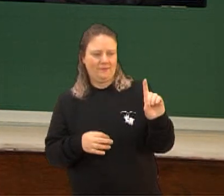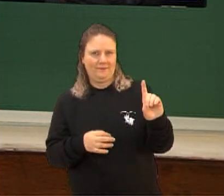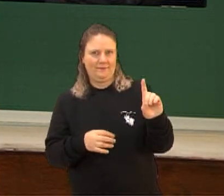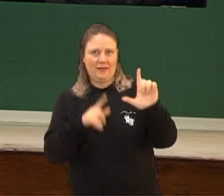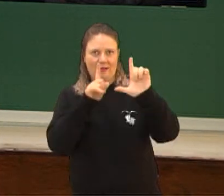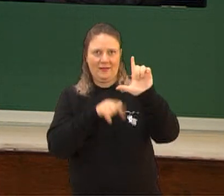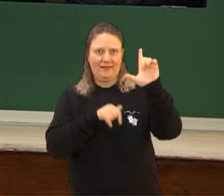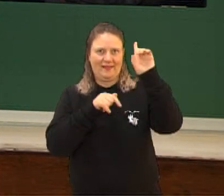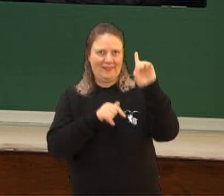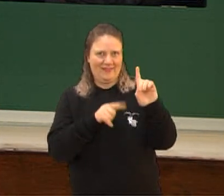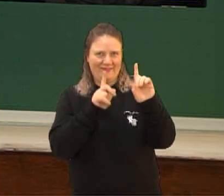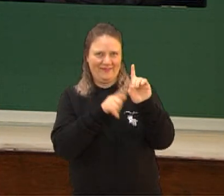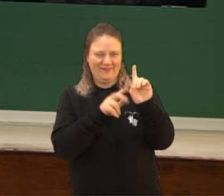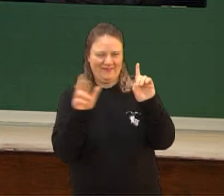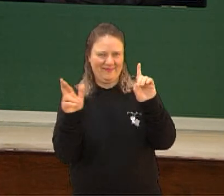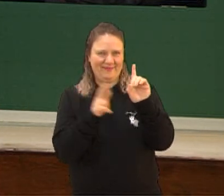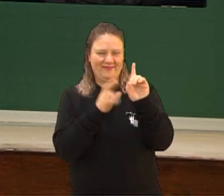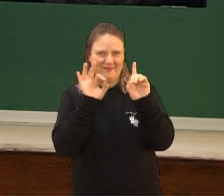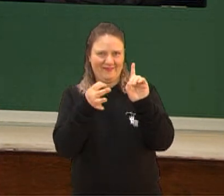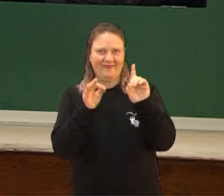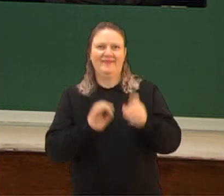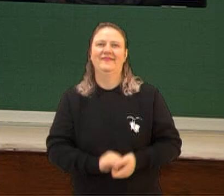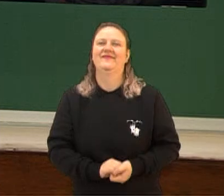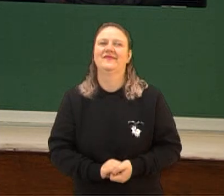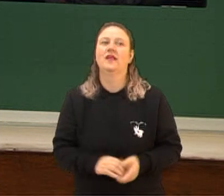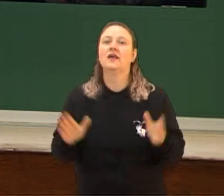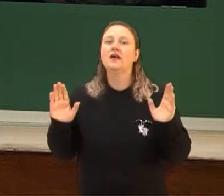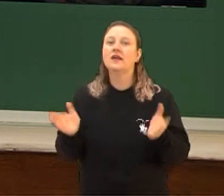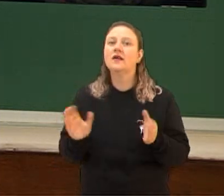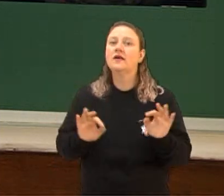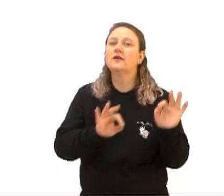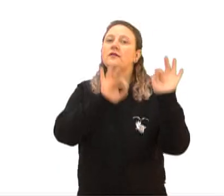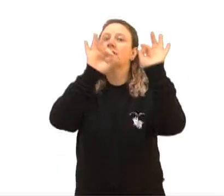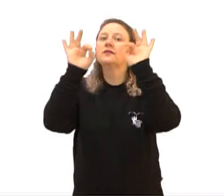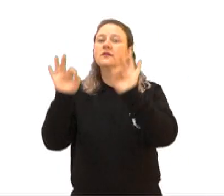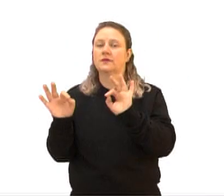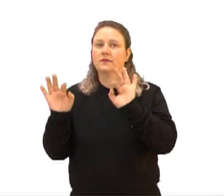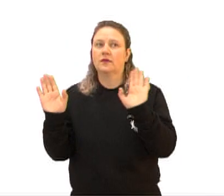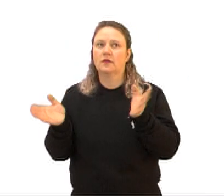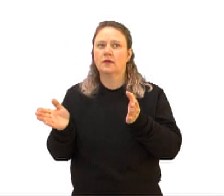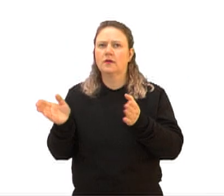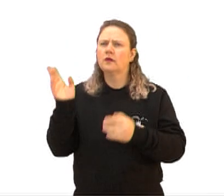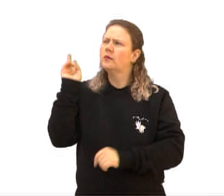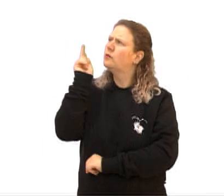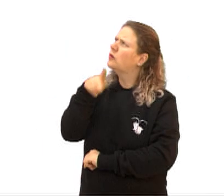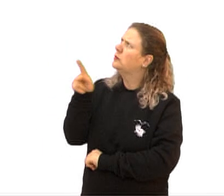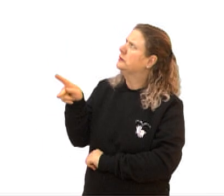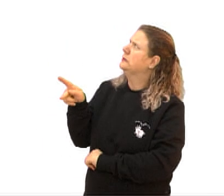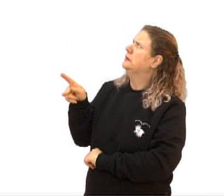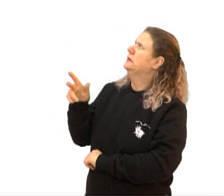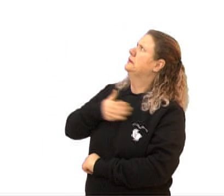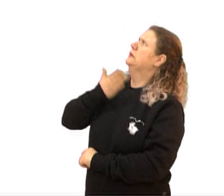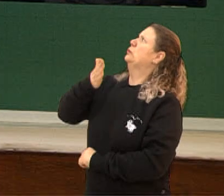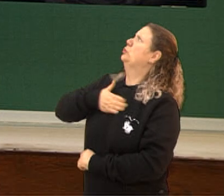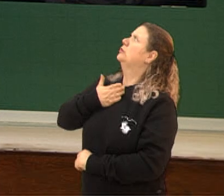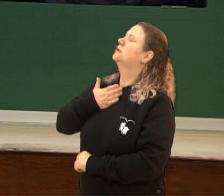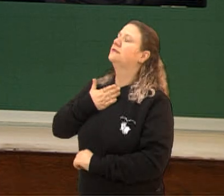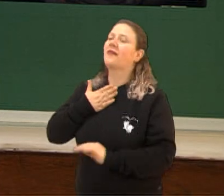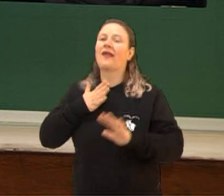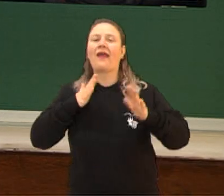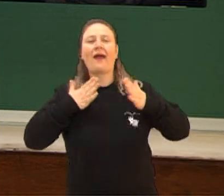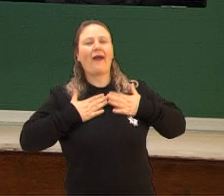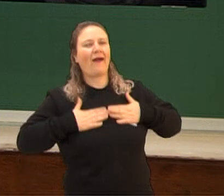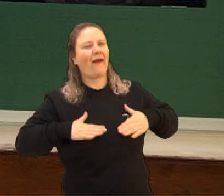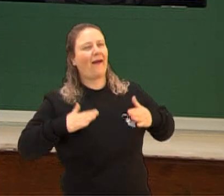Tranquilo? Vamos à frente então? Mais uma questão? Professor, essa questão me assusta. Você vai ver que ela